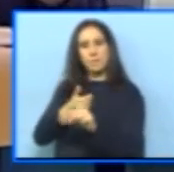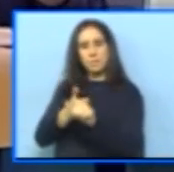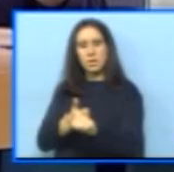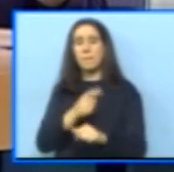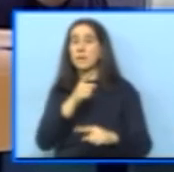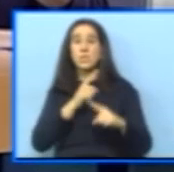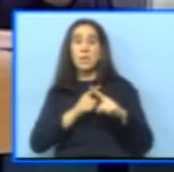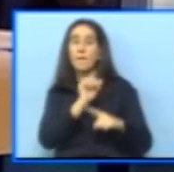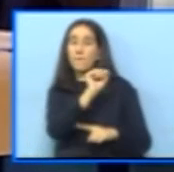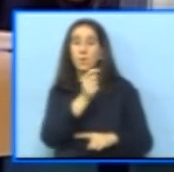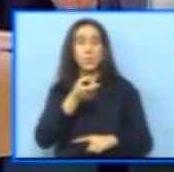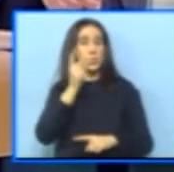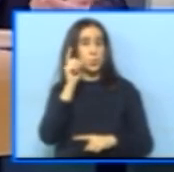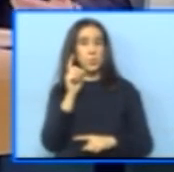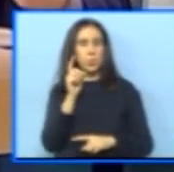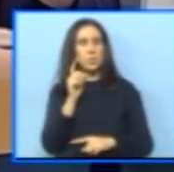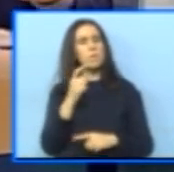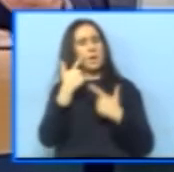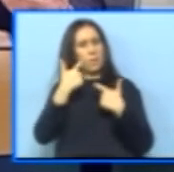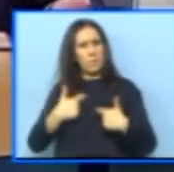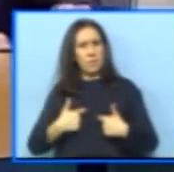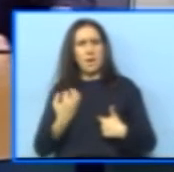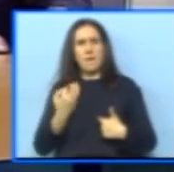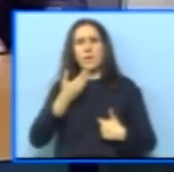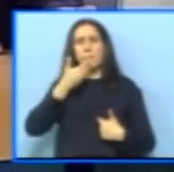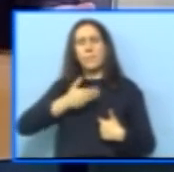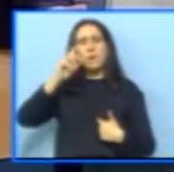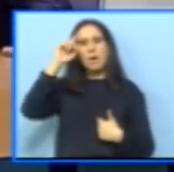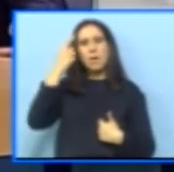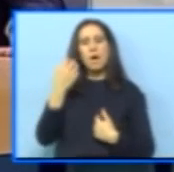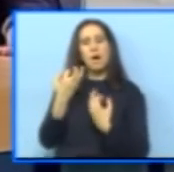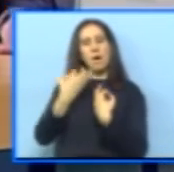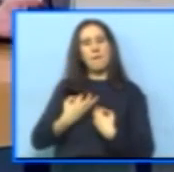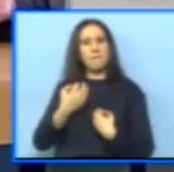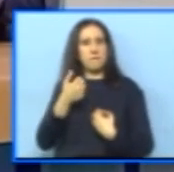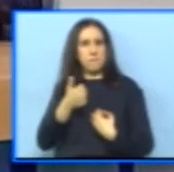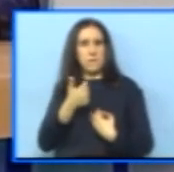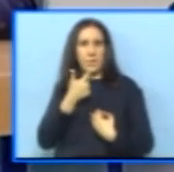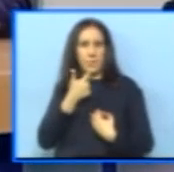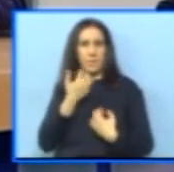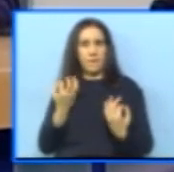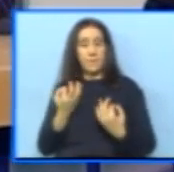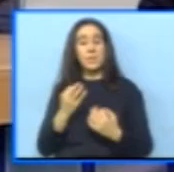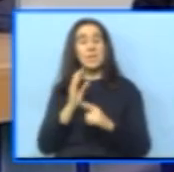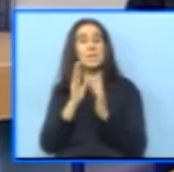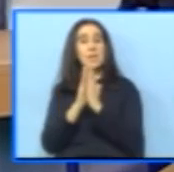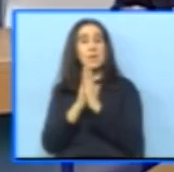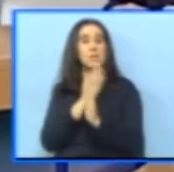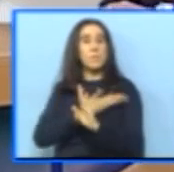grega, também é uma sabedoria humana, tem certamente muitos benefícios, e vemos como a Igreja das Origens